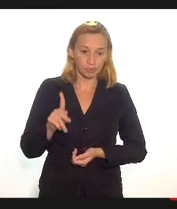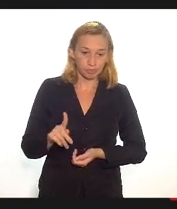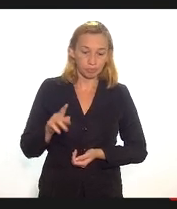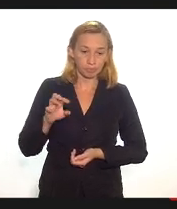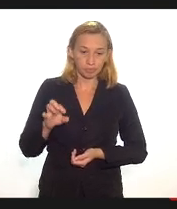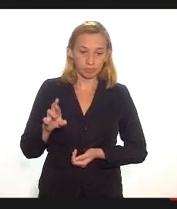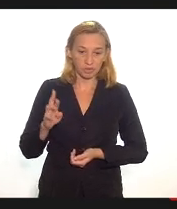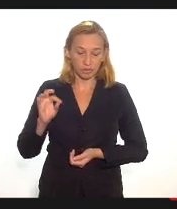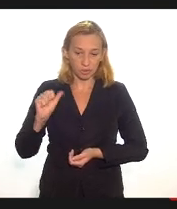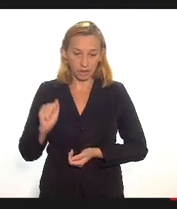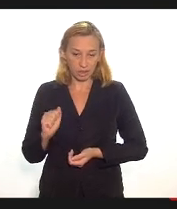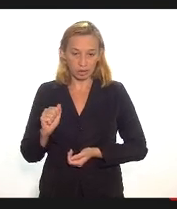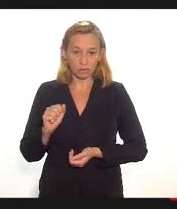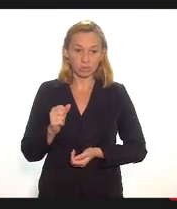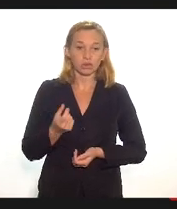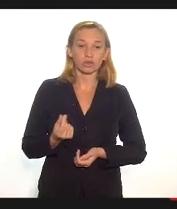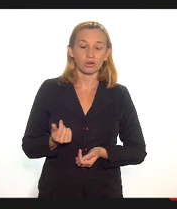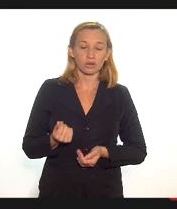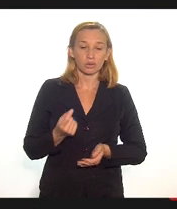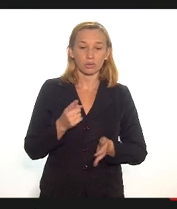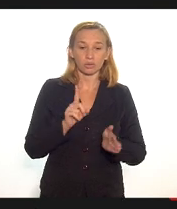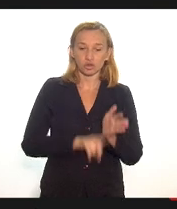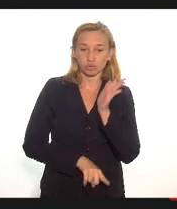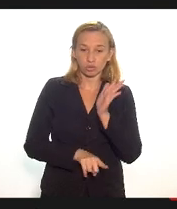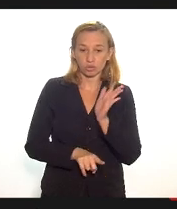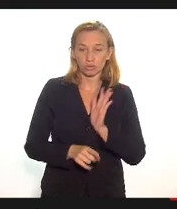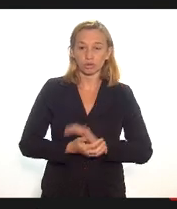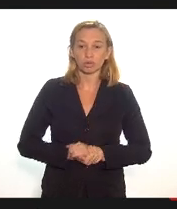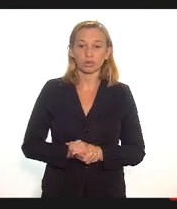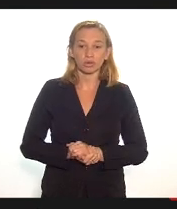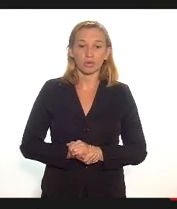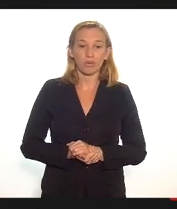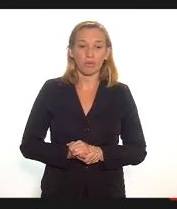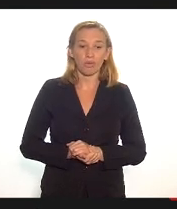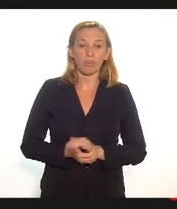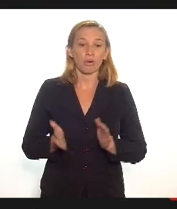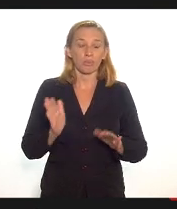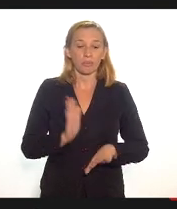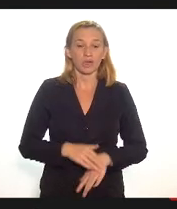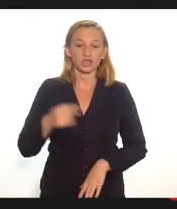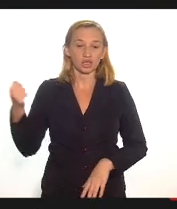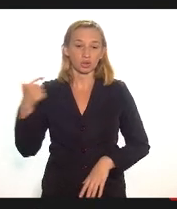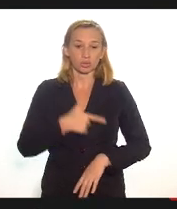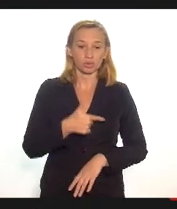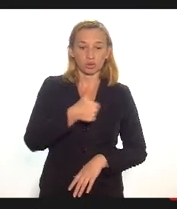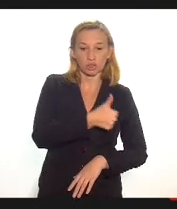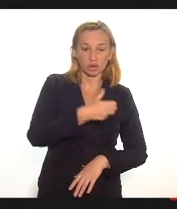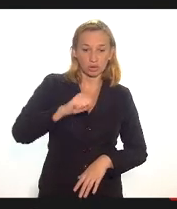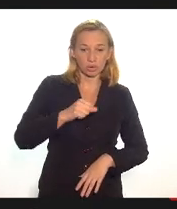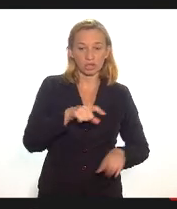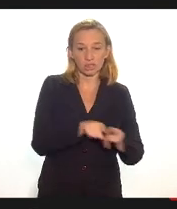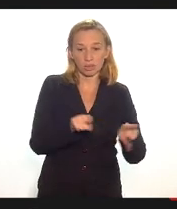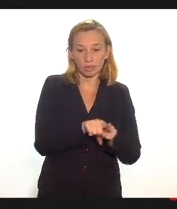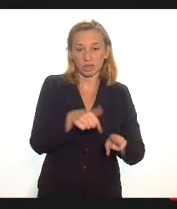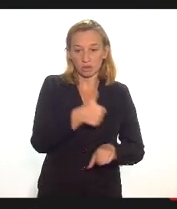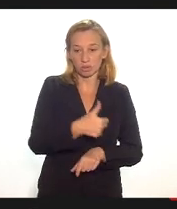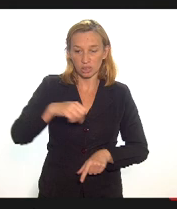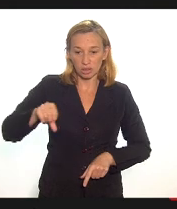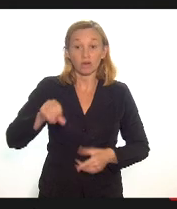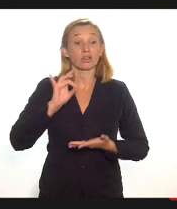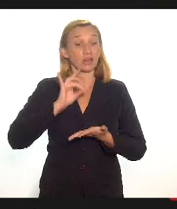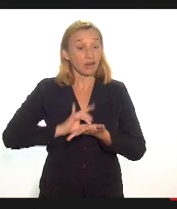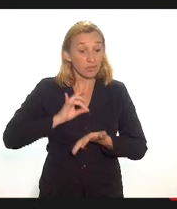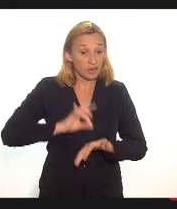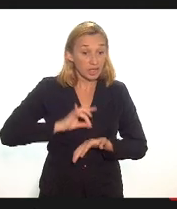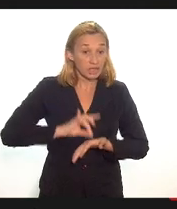custos abatidos, mas muito mais do que em 2018 e 2019. Na verdade,